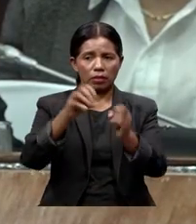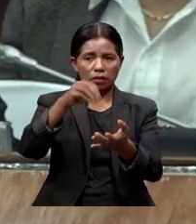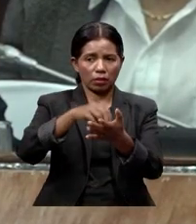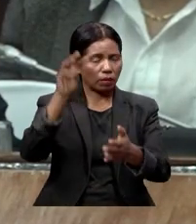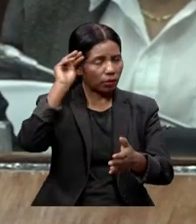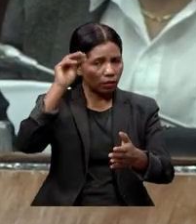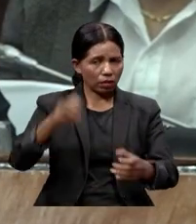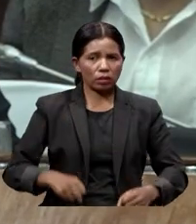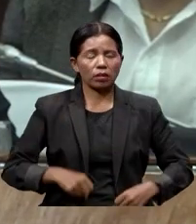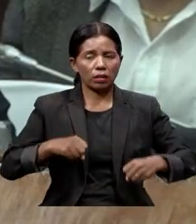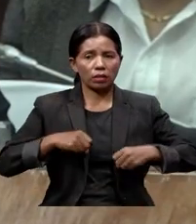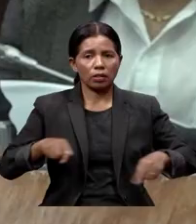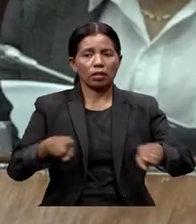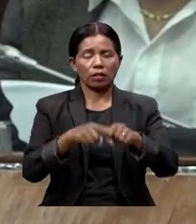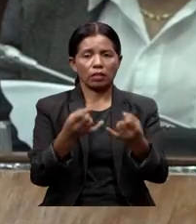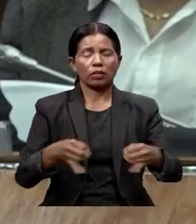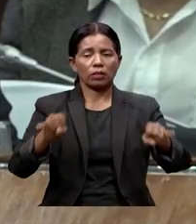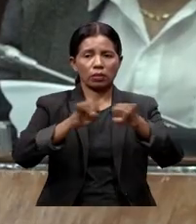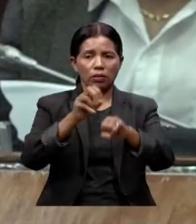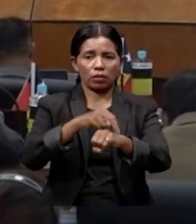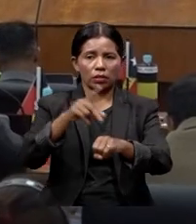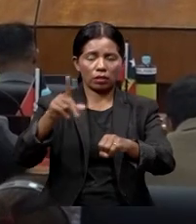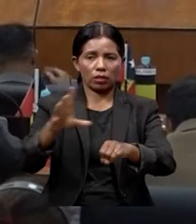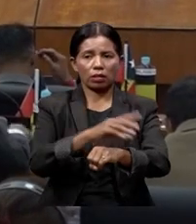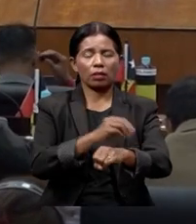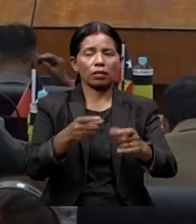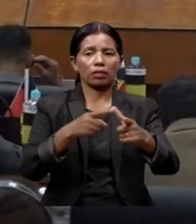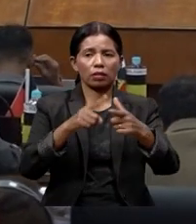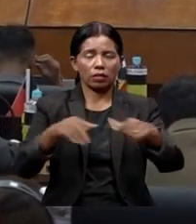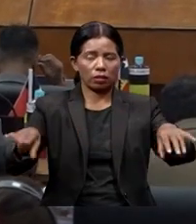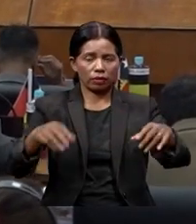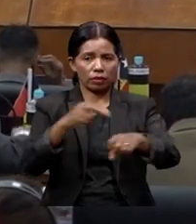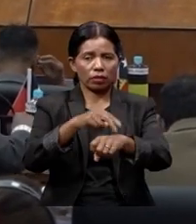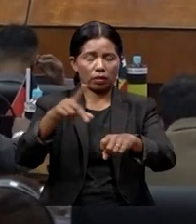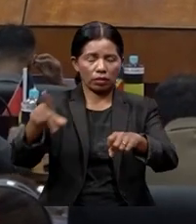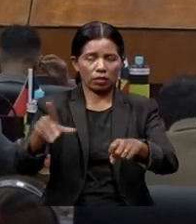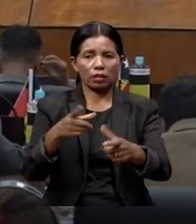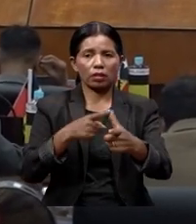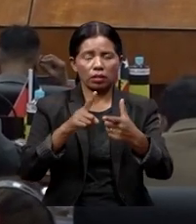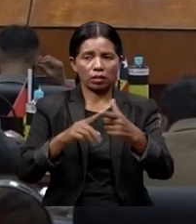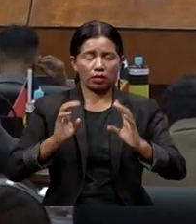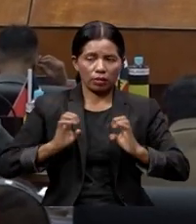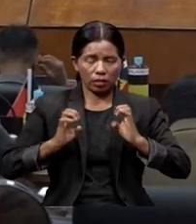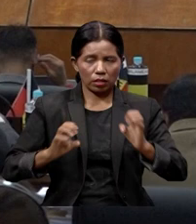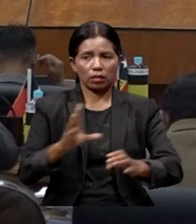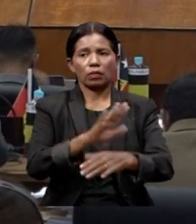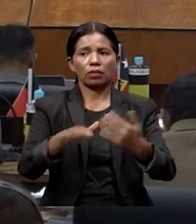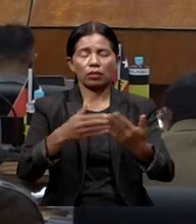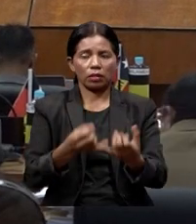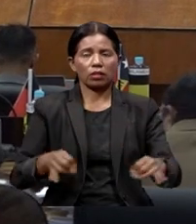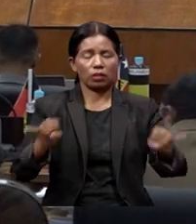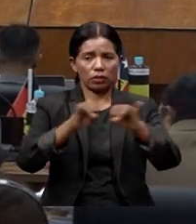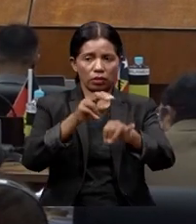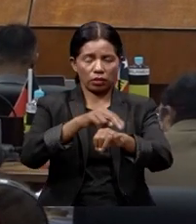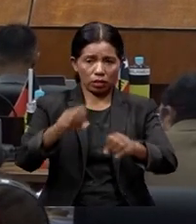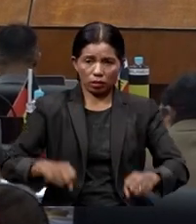Ministério da Saúde, anessa no Instituto Nacional Farmácia no Produto Médico, Serviço Nacional Ambulância no Emergência Médica, no Instituto Nacional